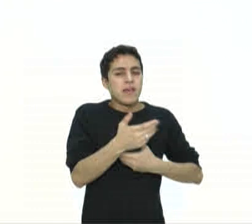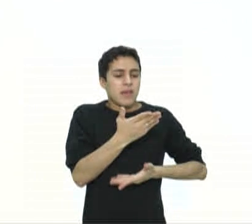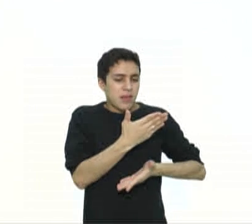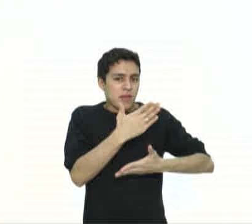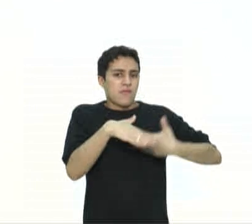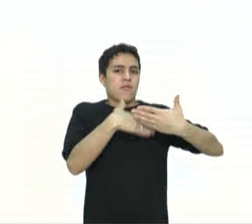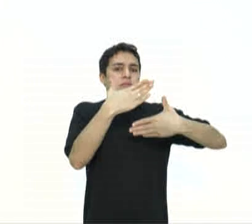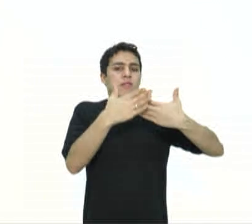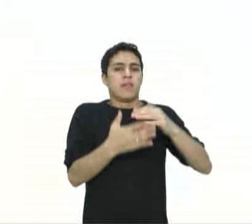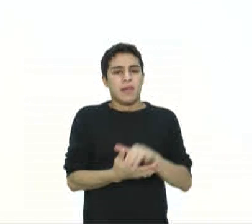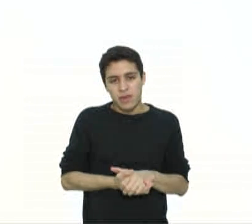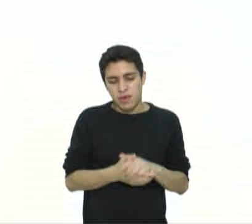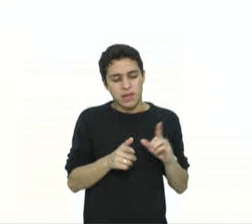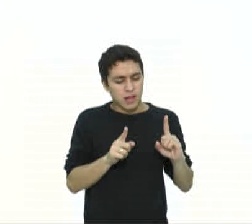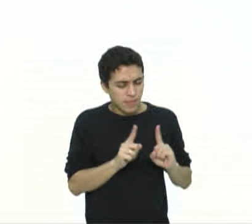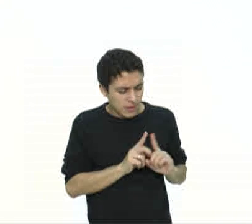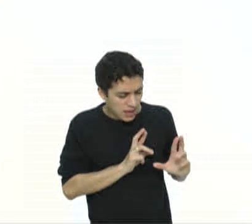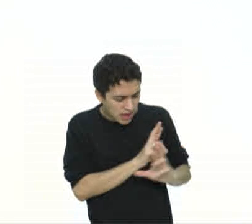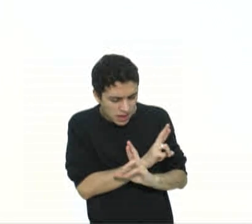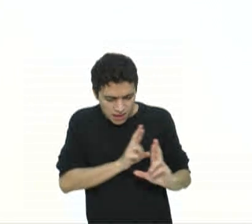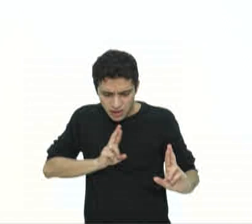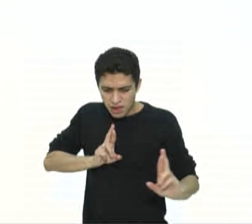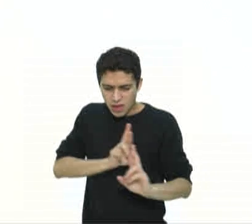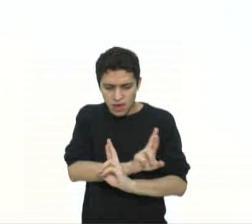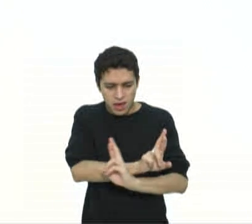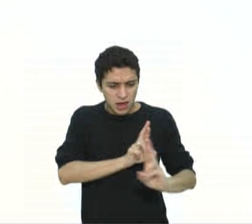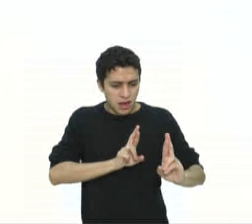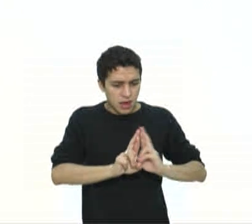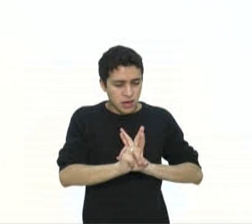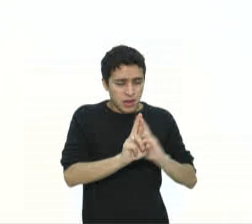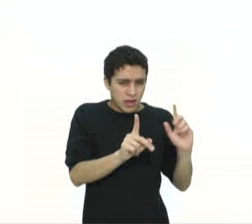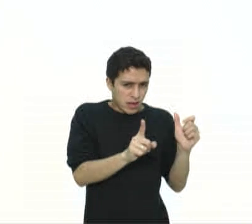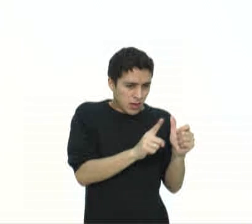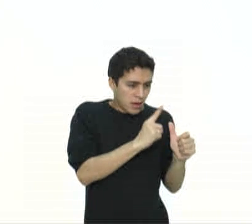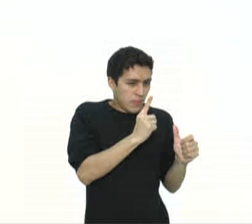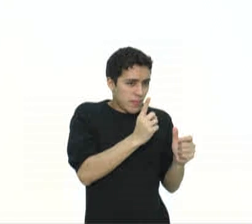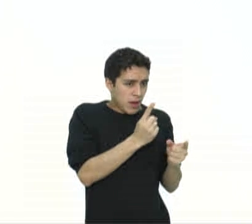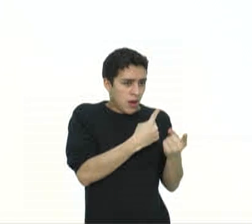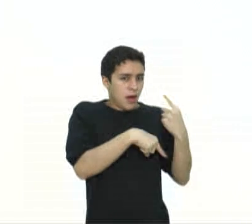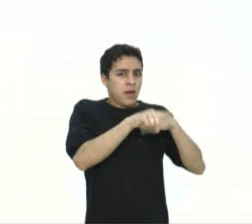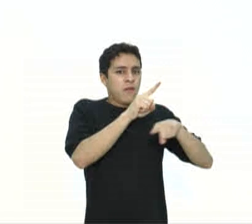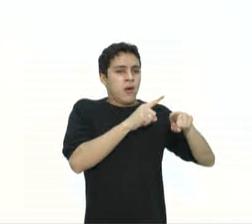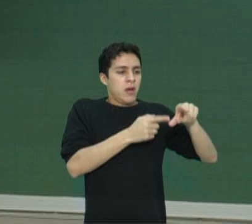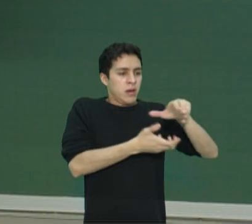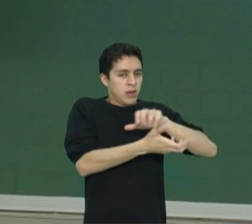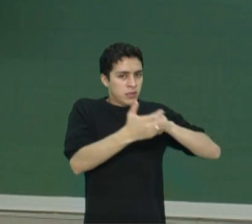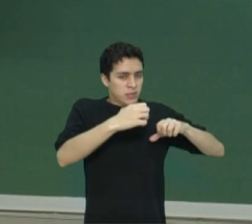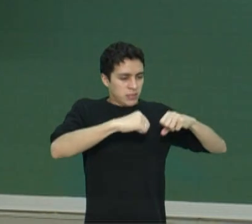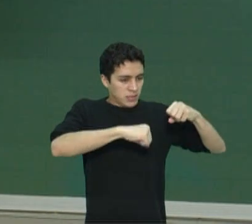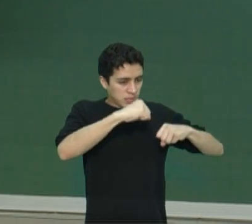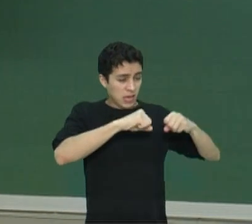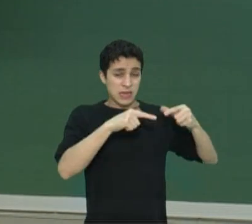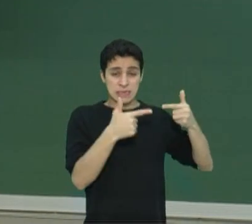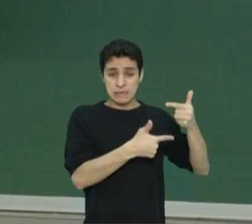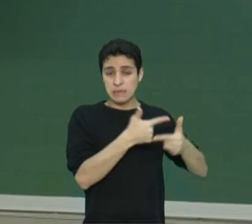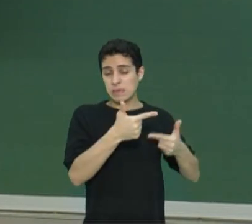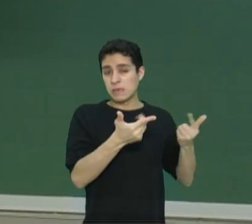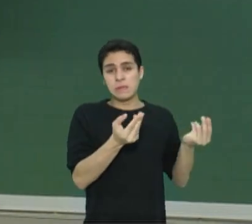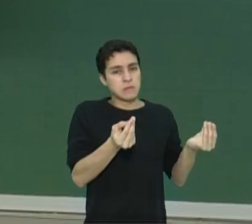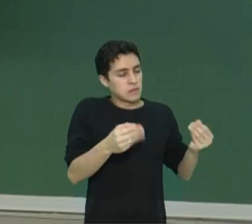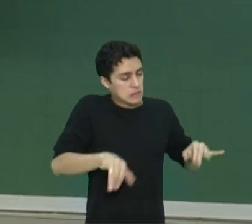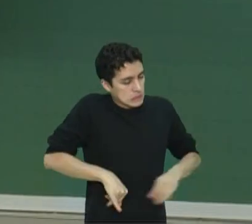com ela e com ela evoluir as relações de trabalho então vamos pegar a primeira revolução industrial né que as condições de trabalho eram extremamente